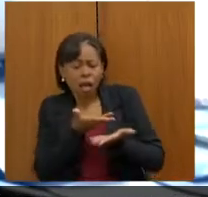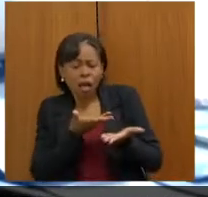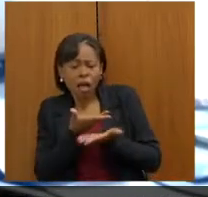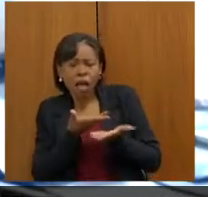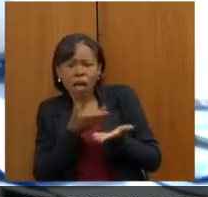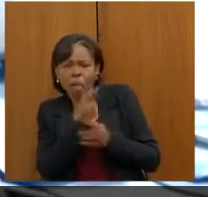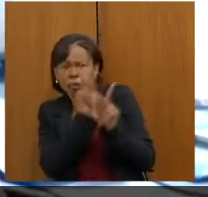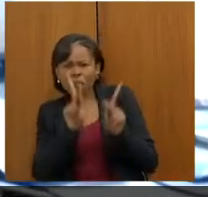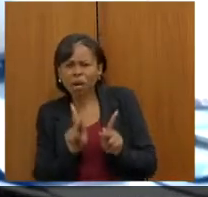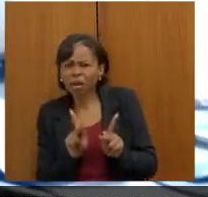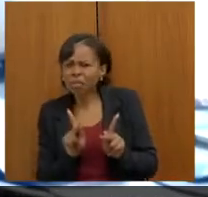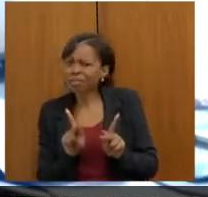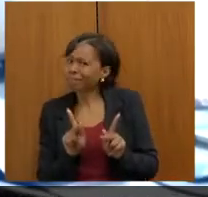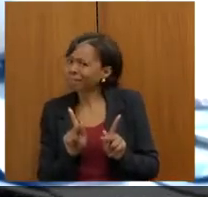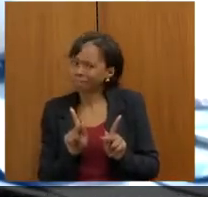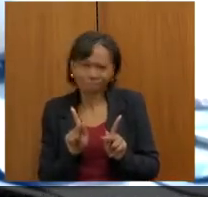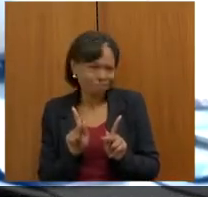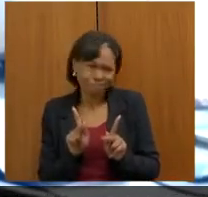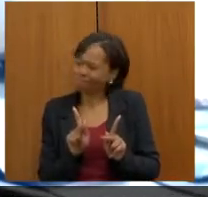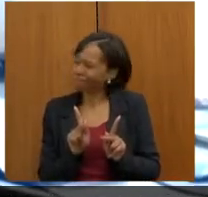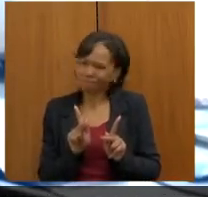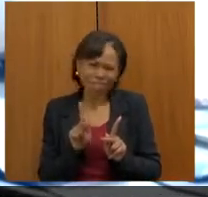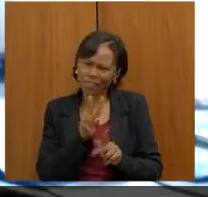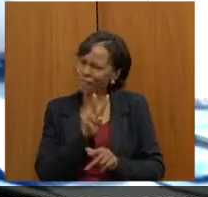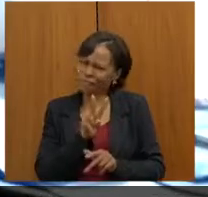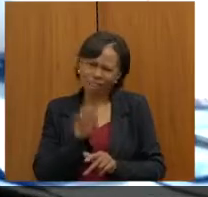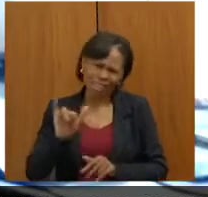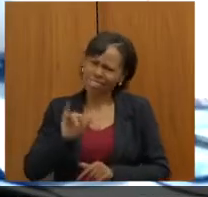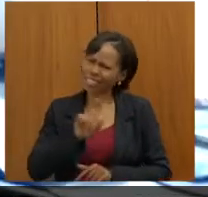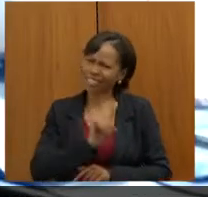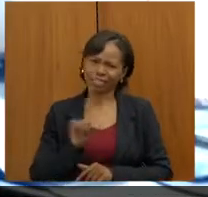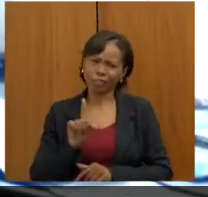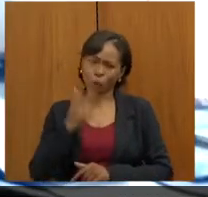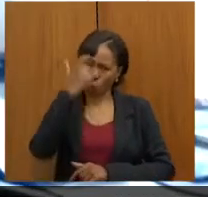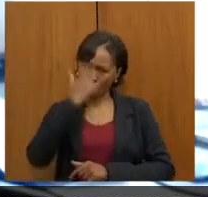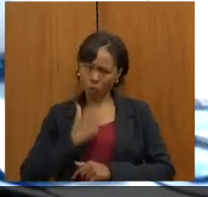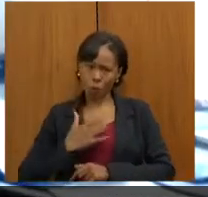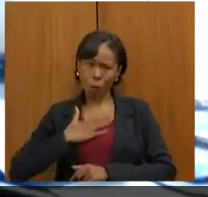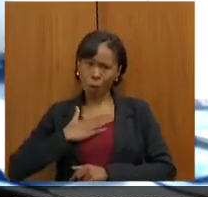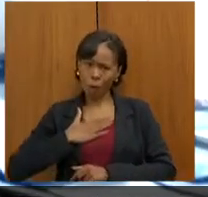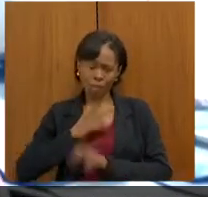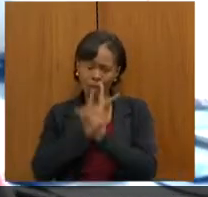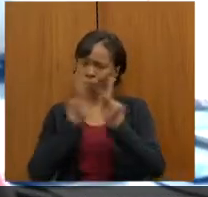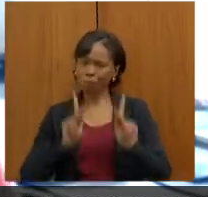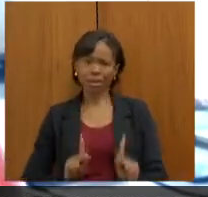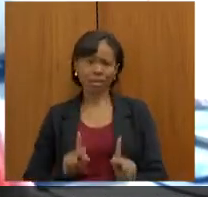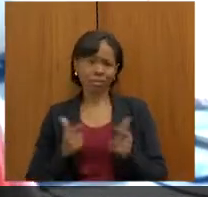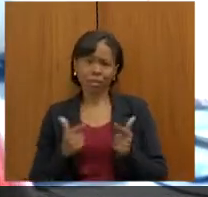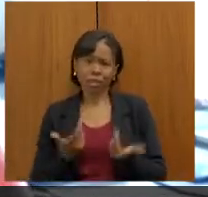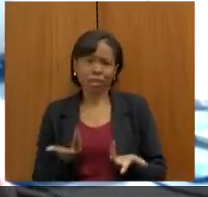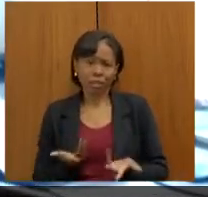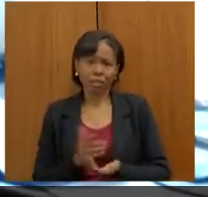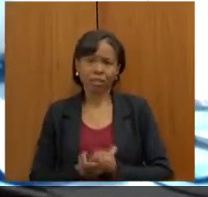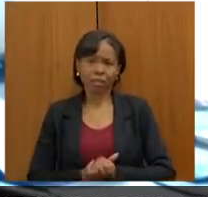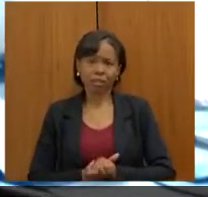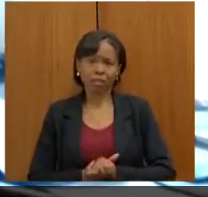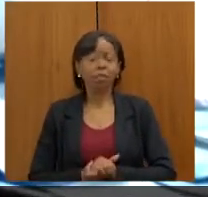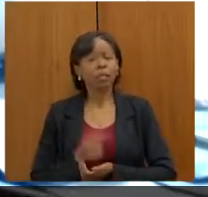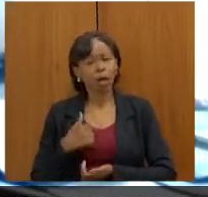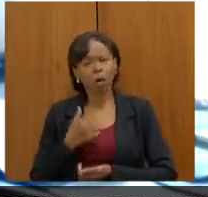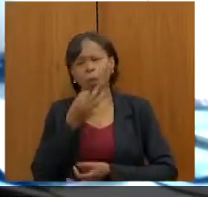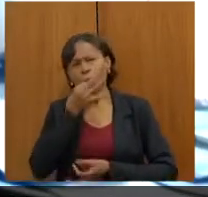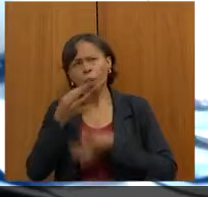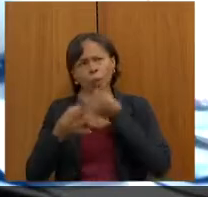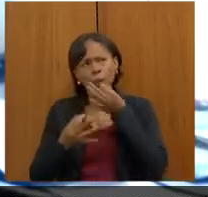acho que isso vai acontecer com a gente não vai acontecer comigo eu tô com saudade né E se